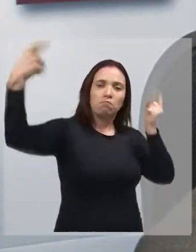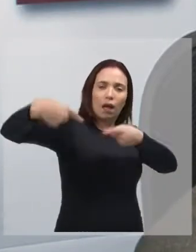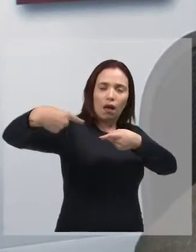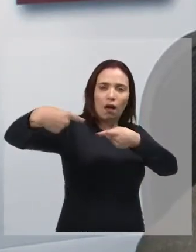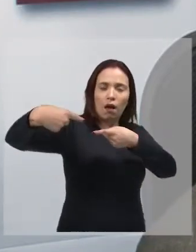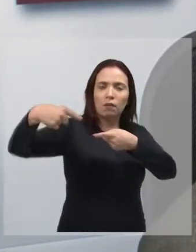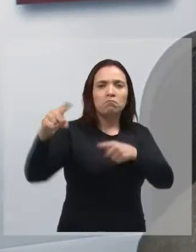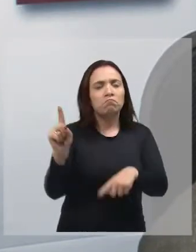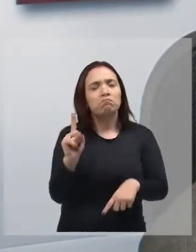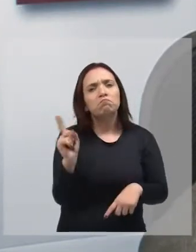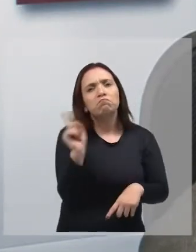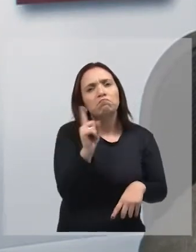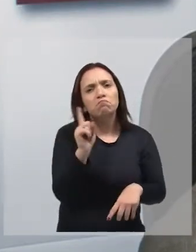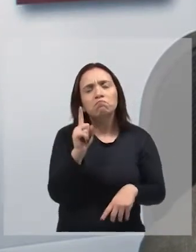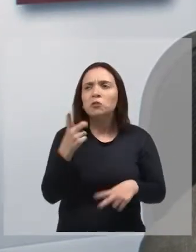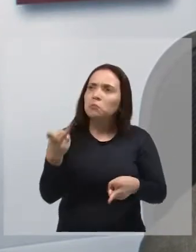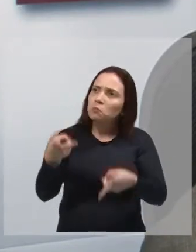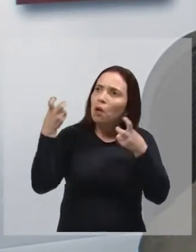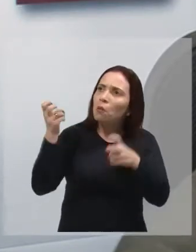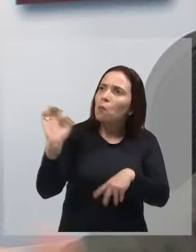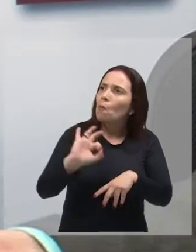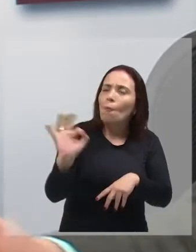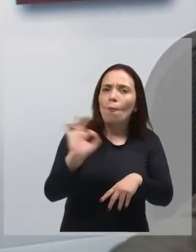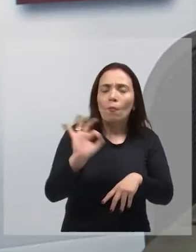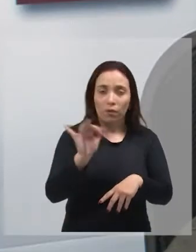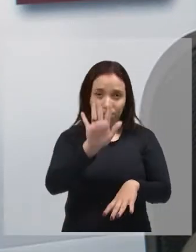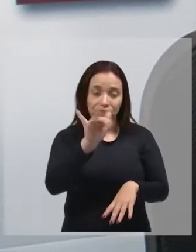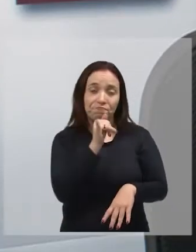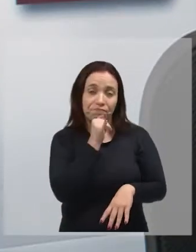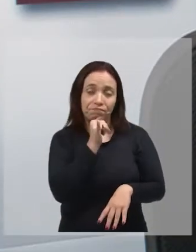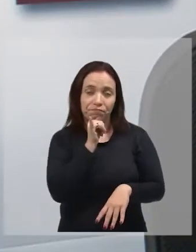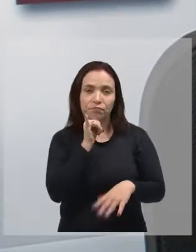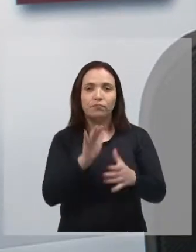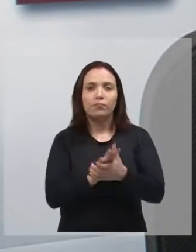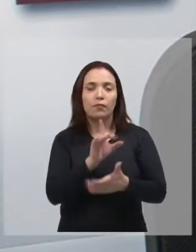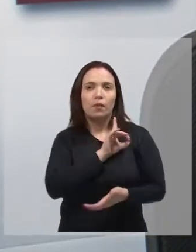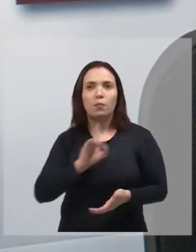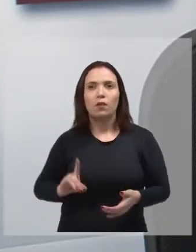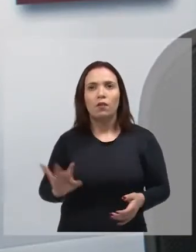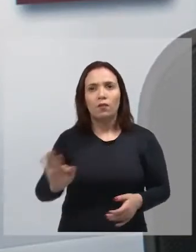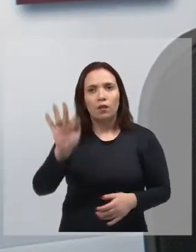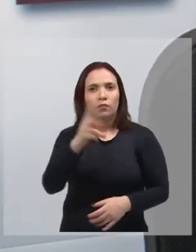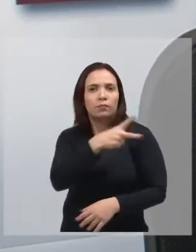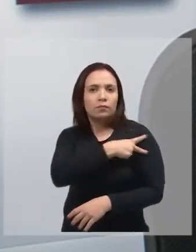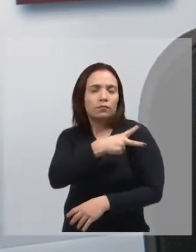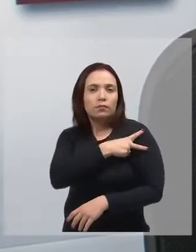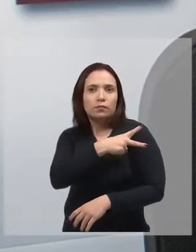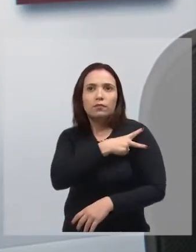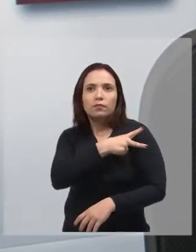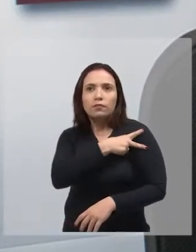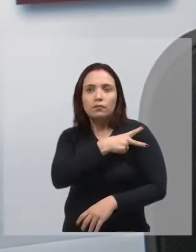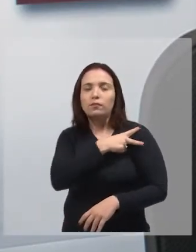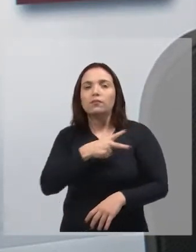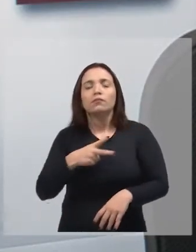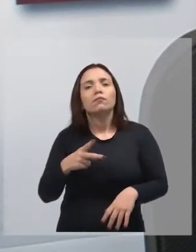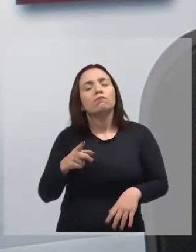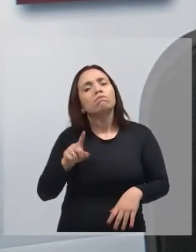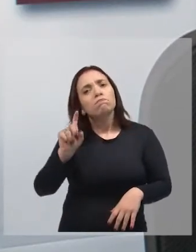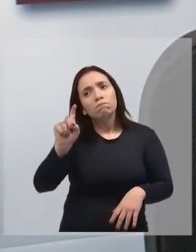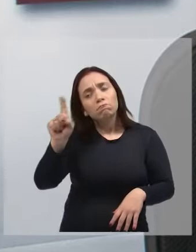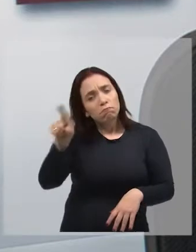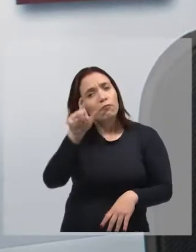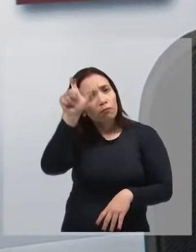oposicionista. E nós não estamos assistindo isso. Vamos dar um exemplo. O deputado federal, Capitão Wagner, nos últimos